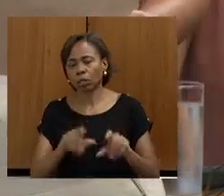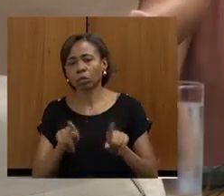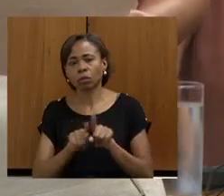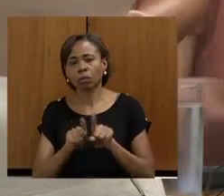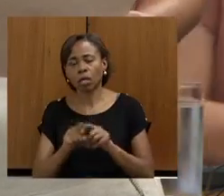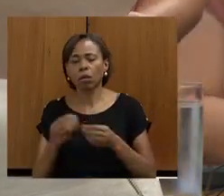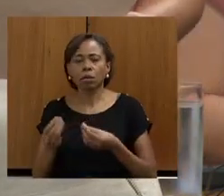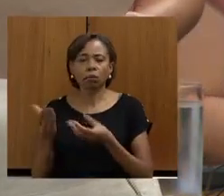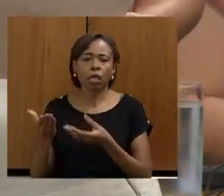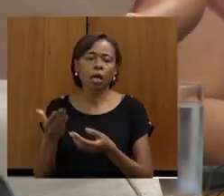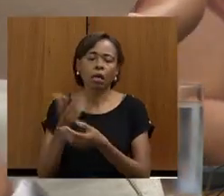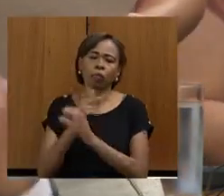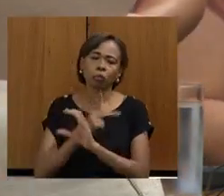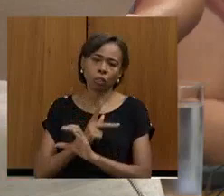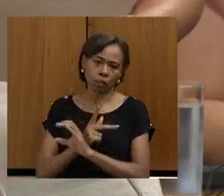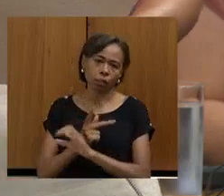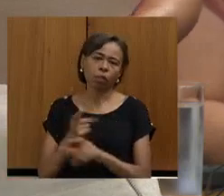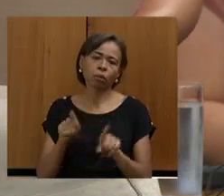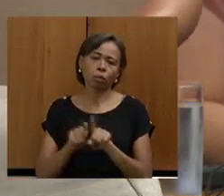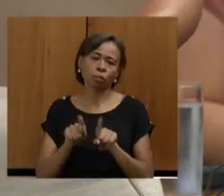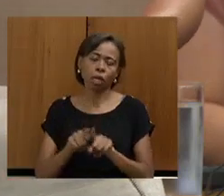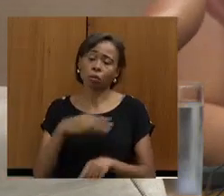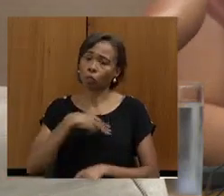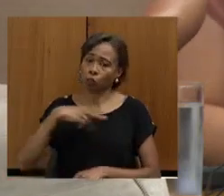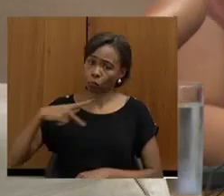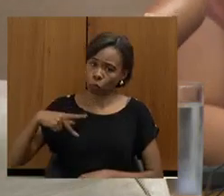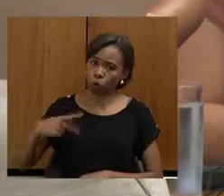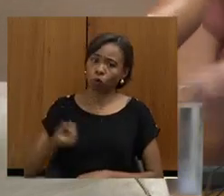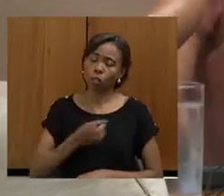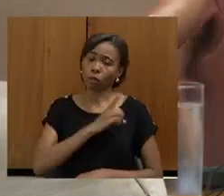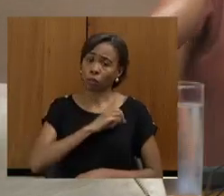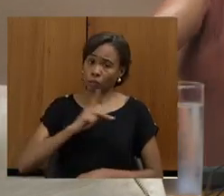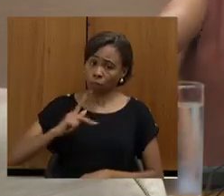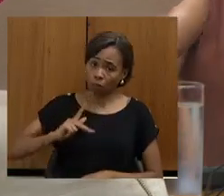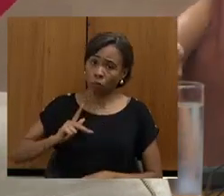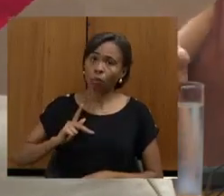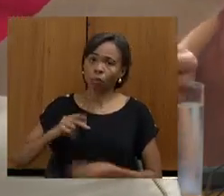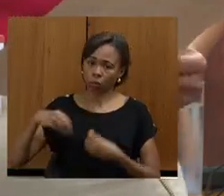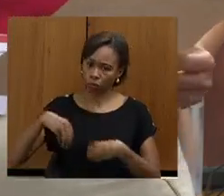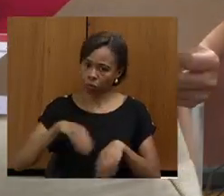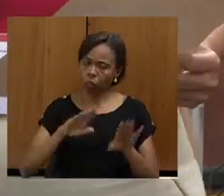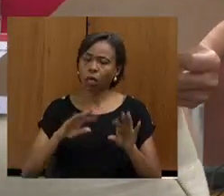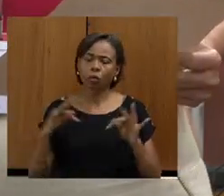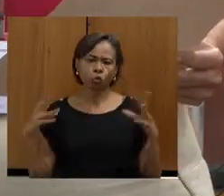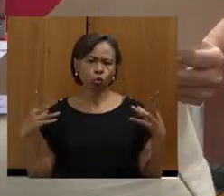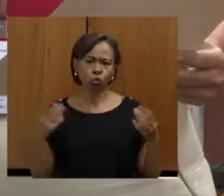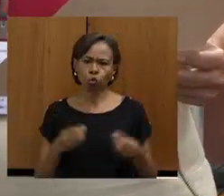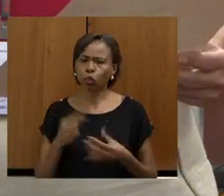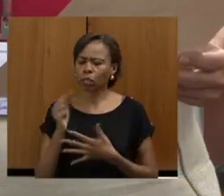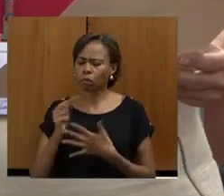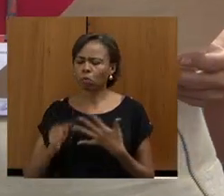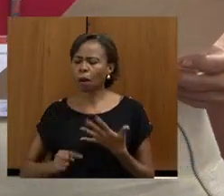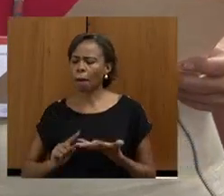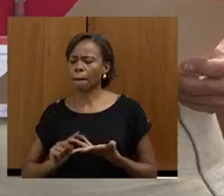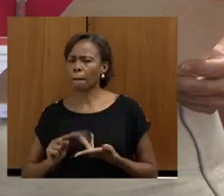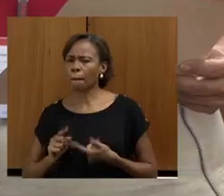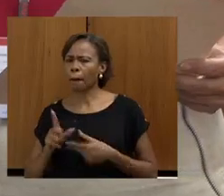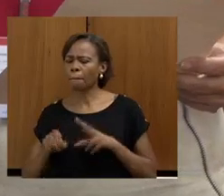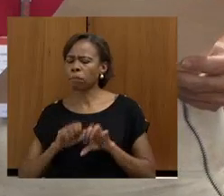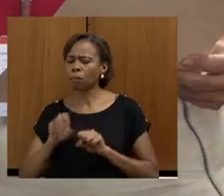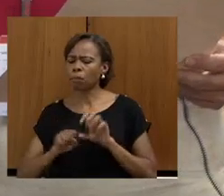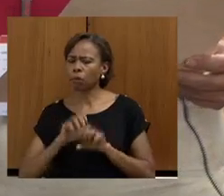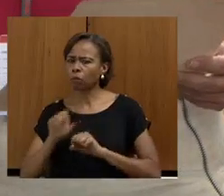a própria Polícia Civil, ao próprio Ministério Público, à Defensoria Pública, tudo que a gente observar no acompanhamento desse